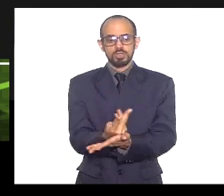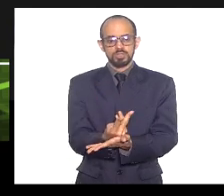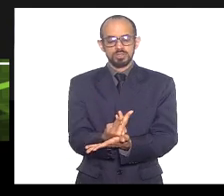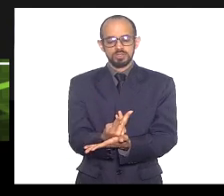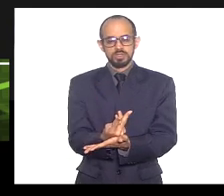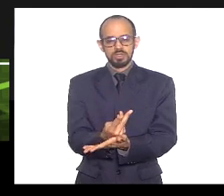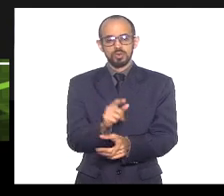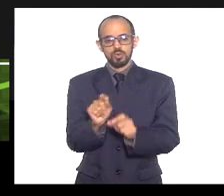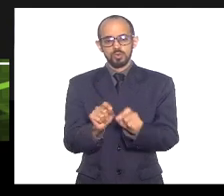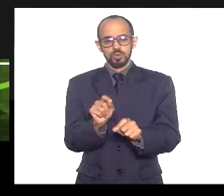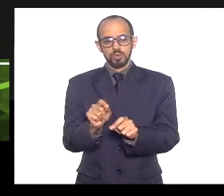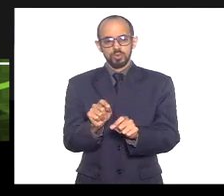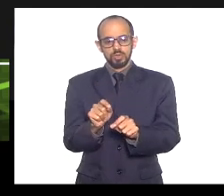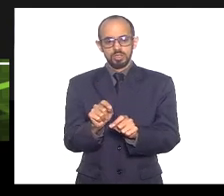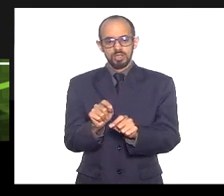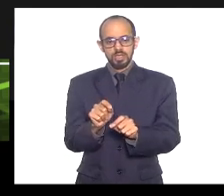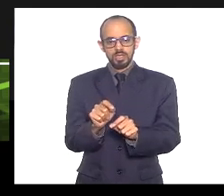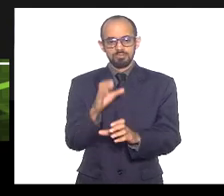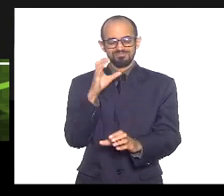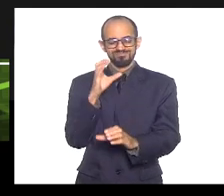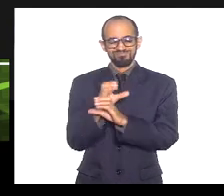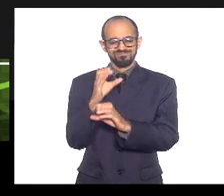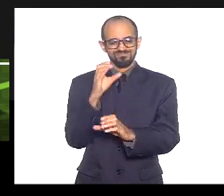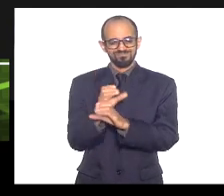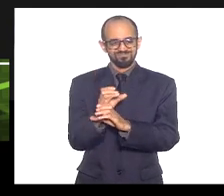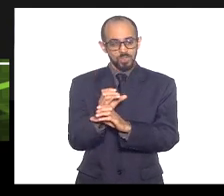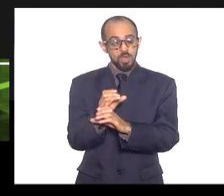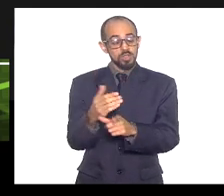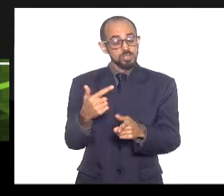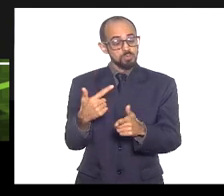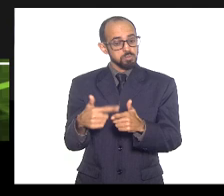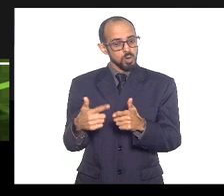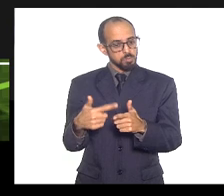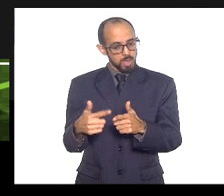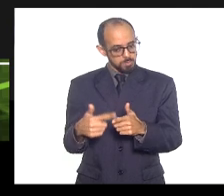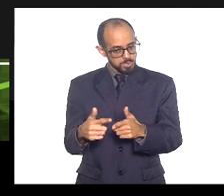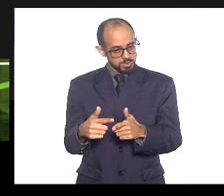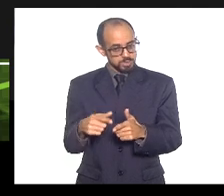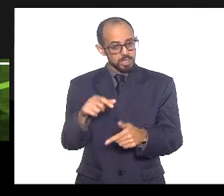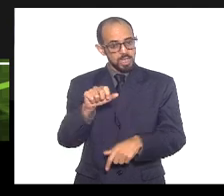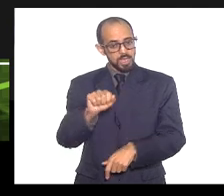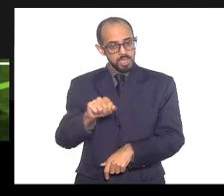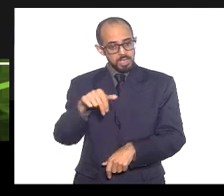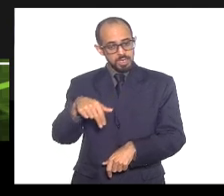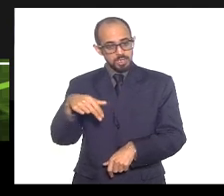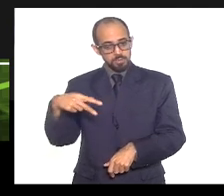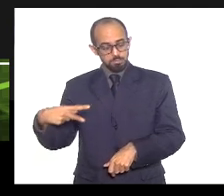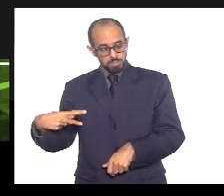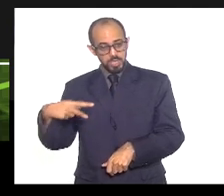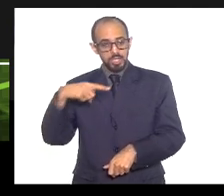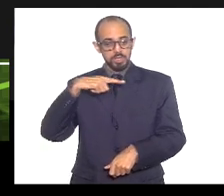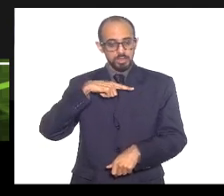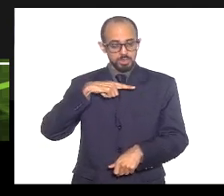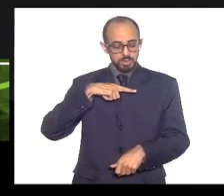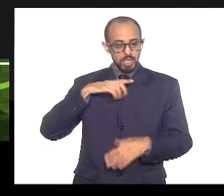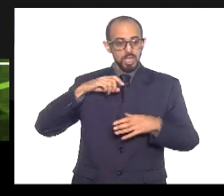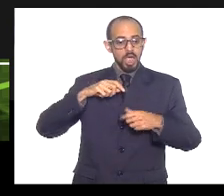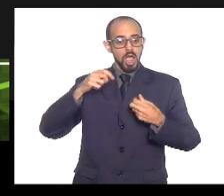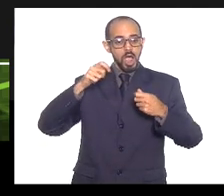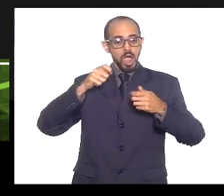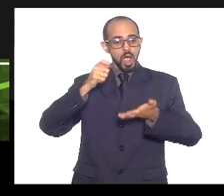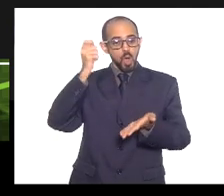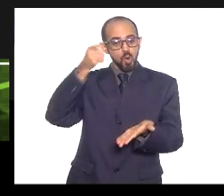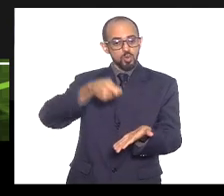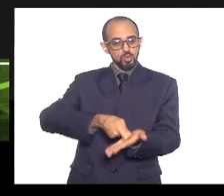impasses sobre essa questão, né? E a ANP, então, ela está apta e tem autoridade para